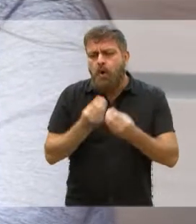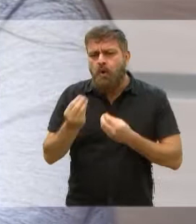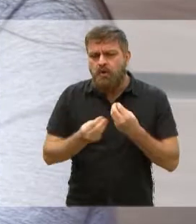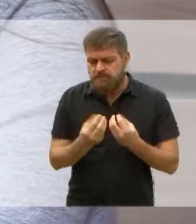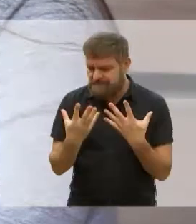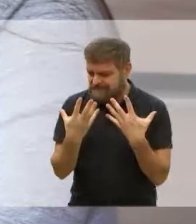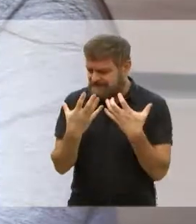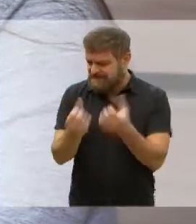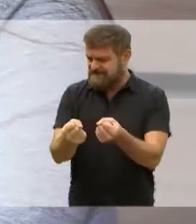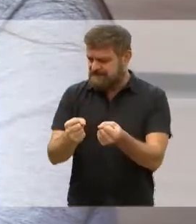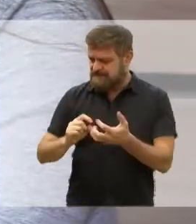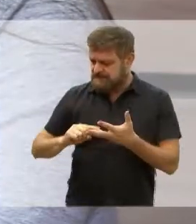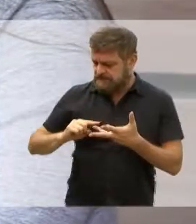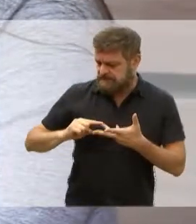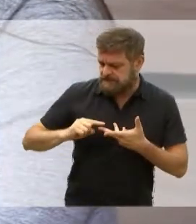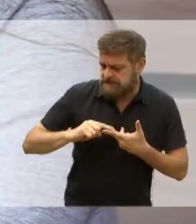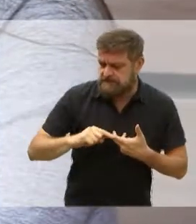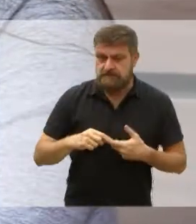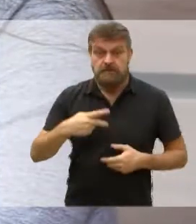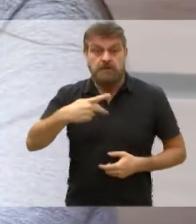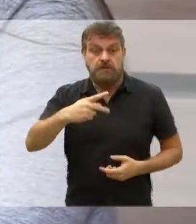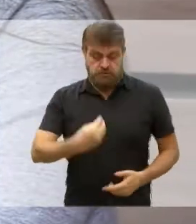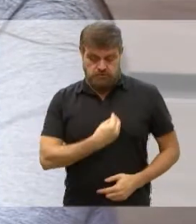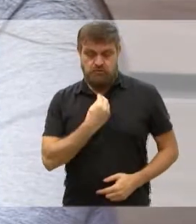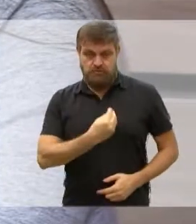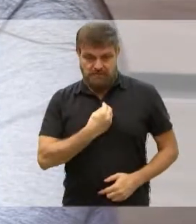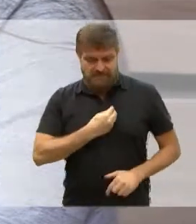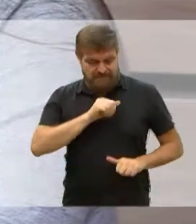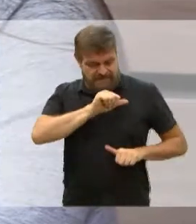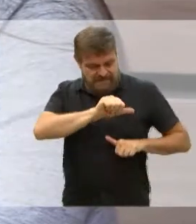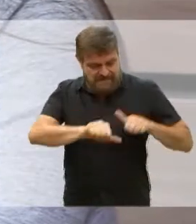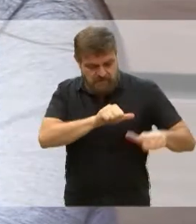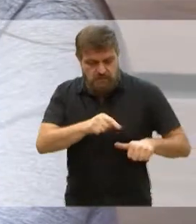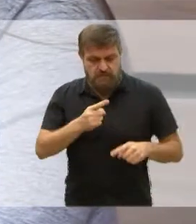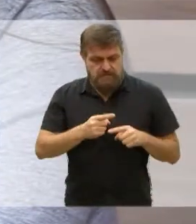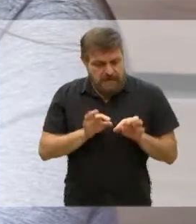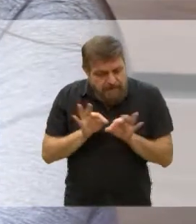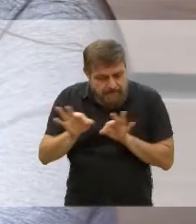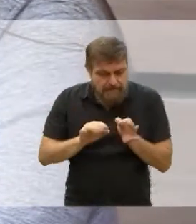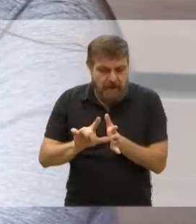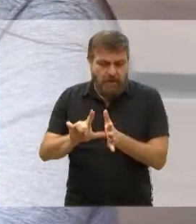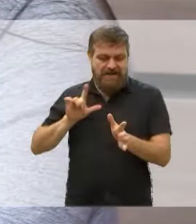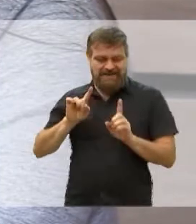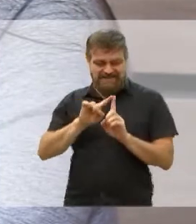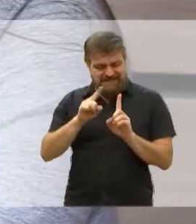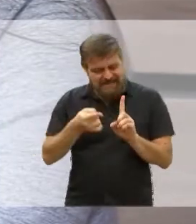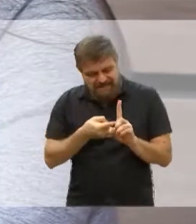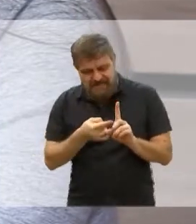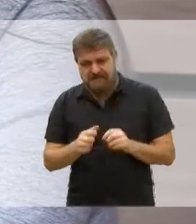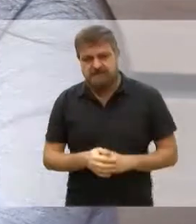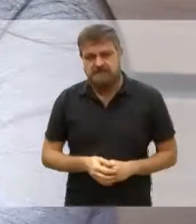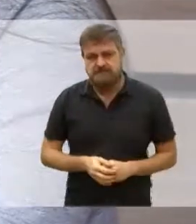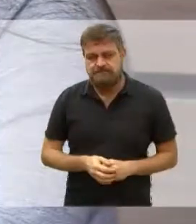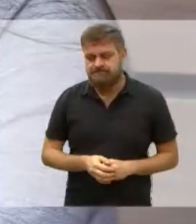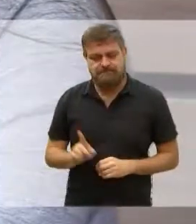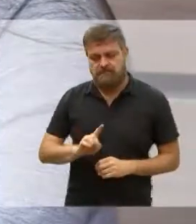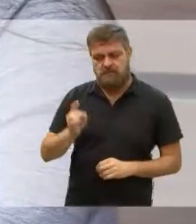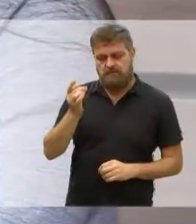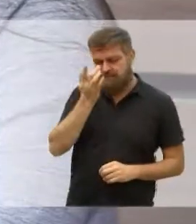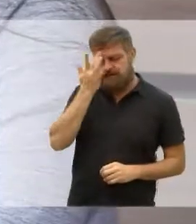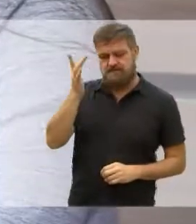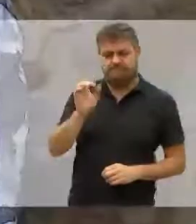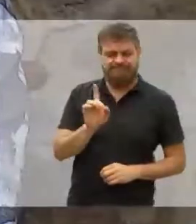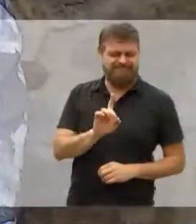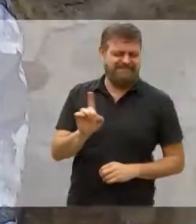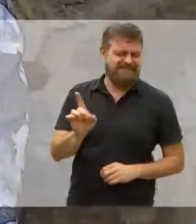em assimilar tudo isso e mudar a rotina que você havia mentalmente preparado? Não